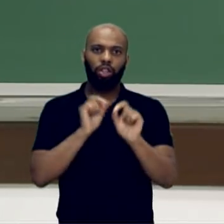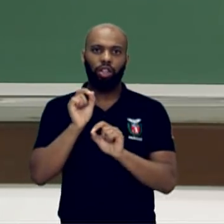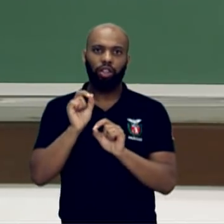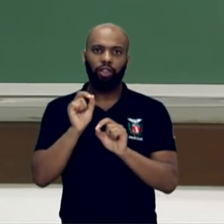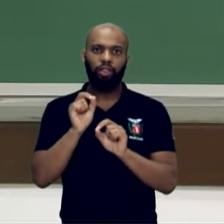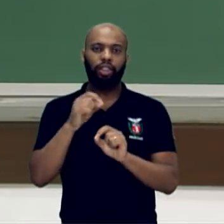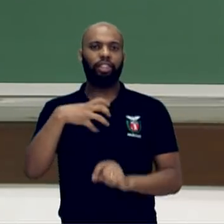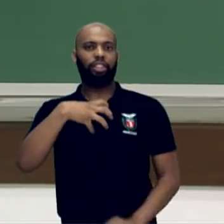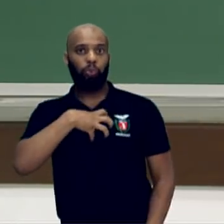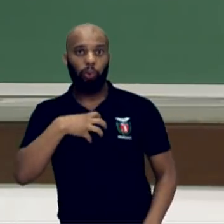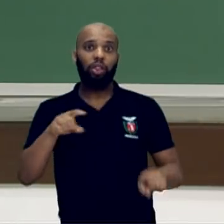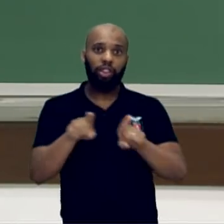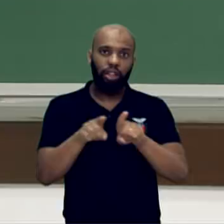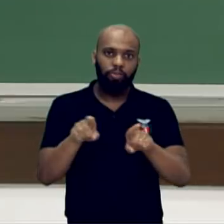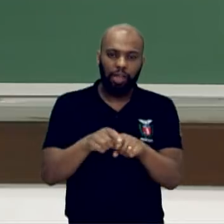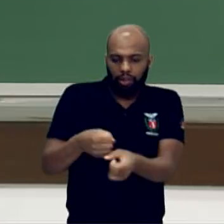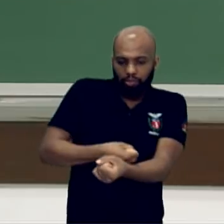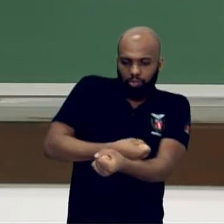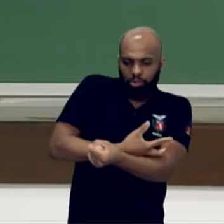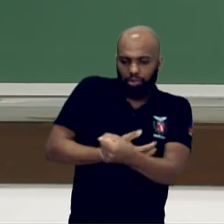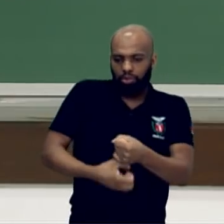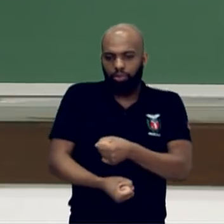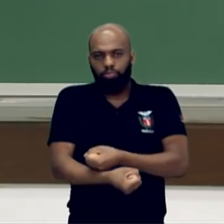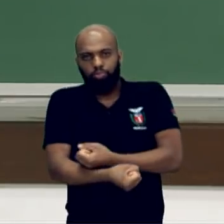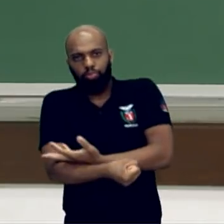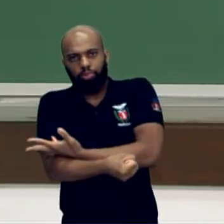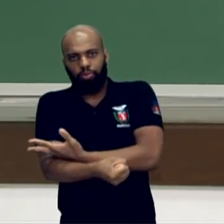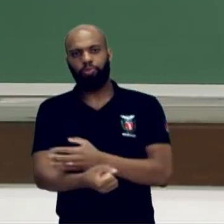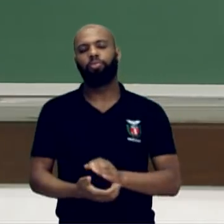sentimento e sensação. Tudo bem?